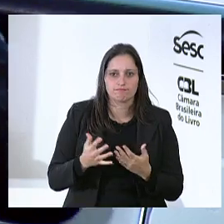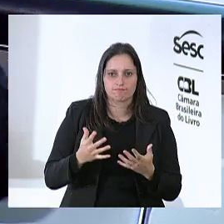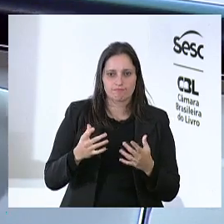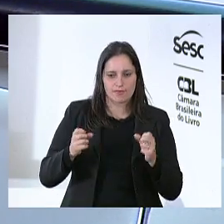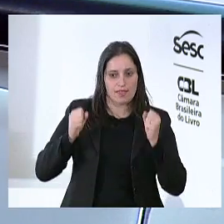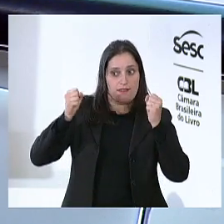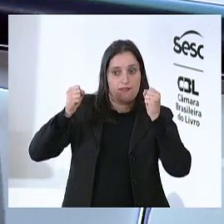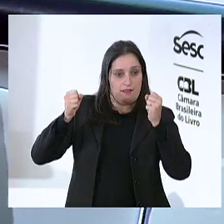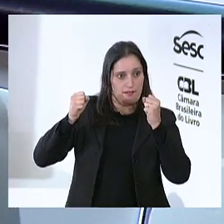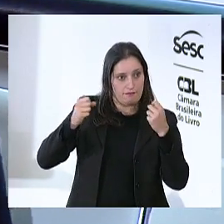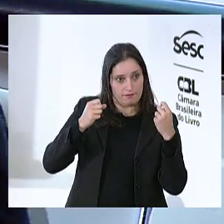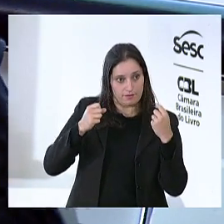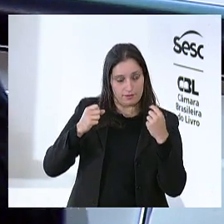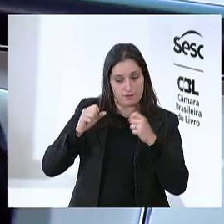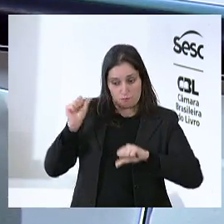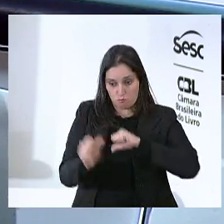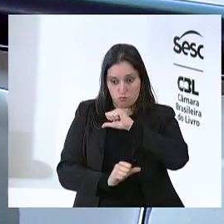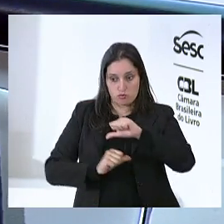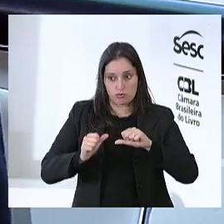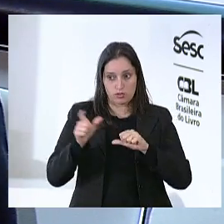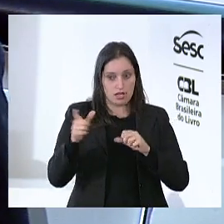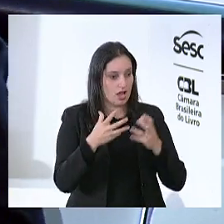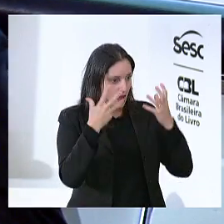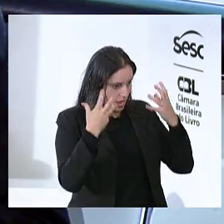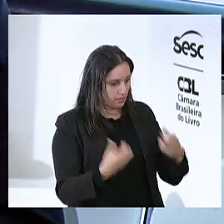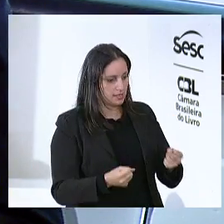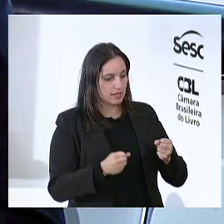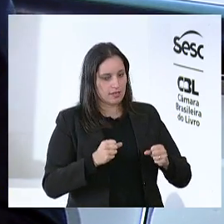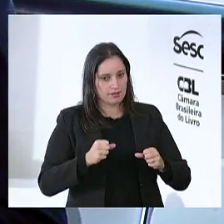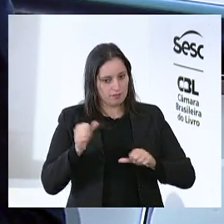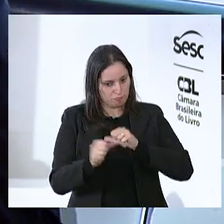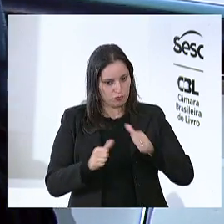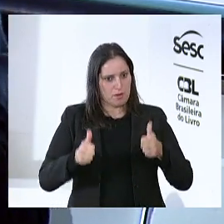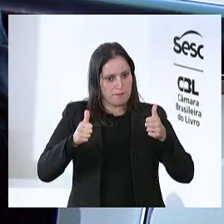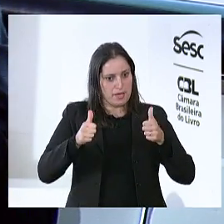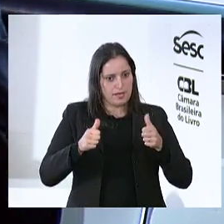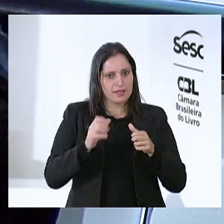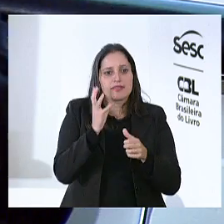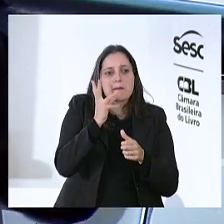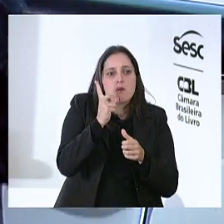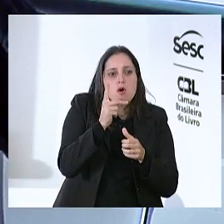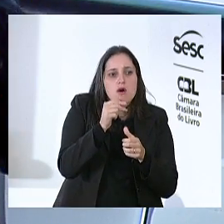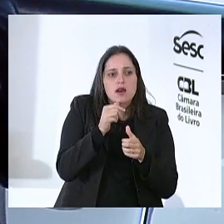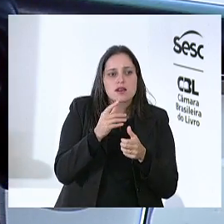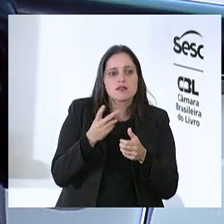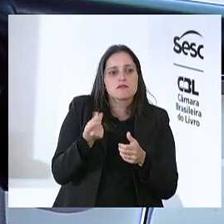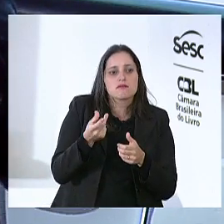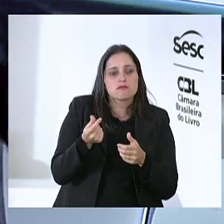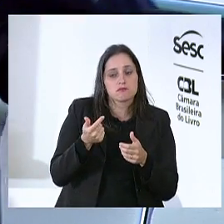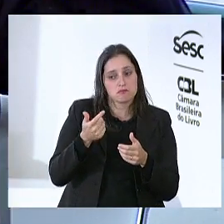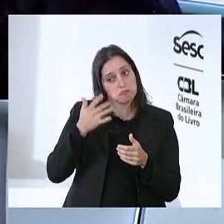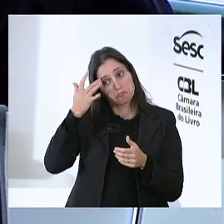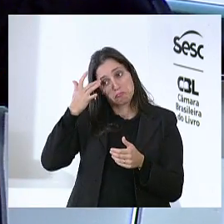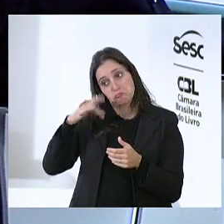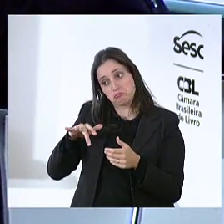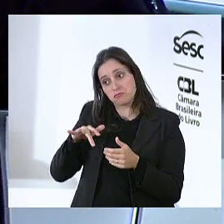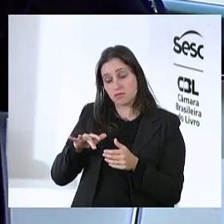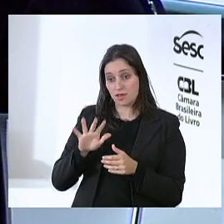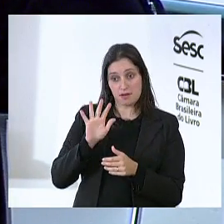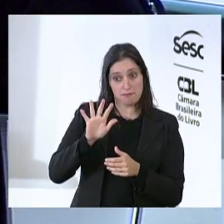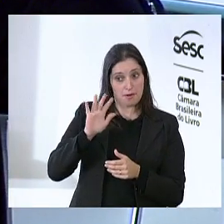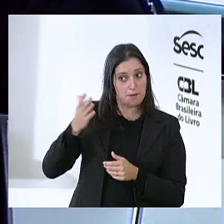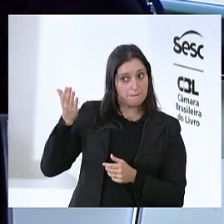revolta virar uma transformação de fato do país? Não sei, mas isso daí abriu uma janela que a gente não tinha